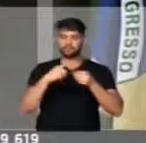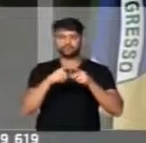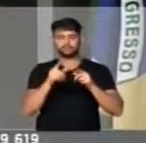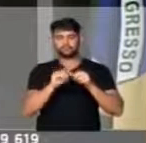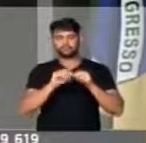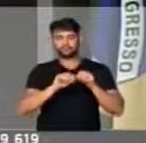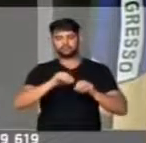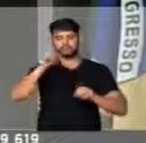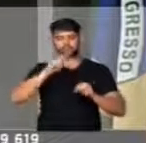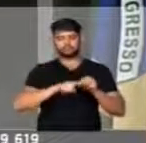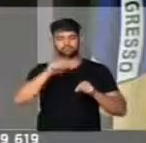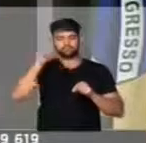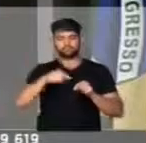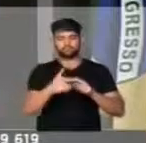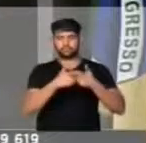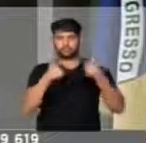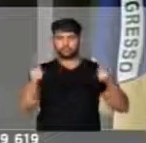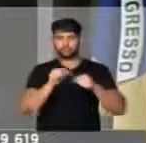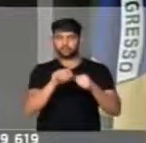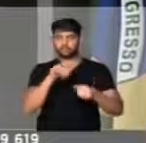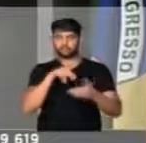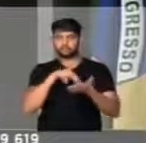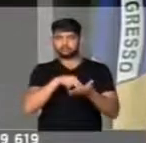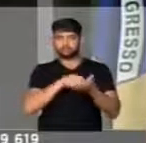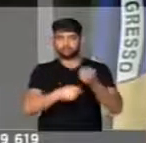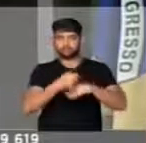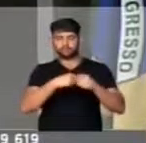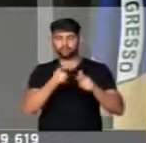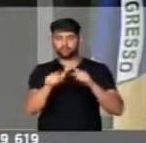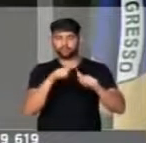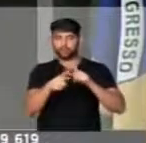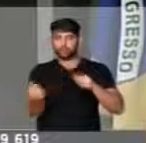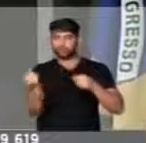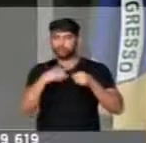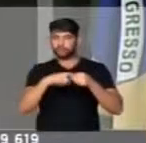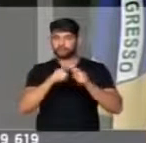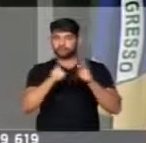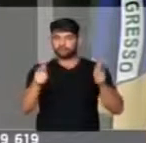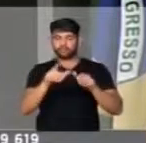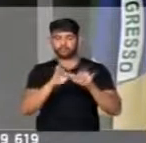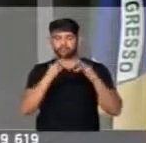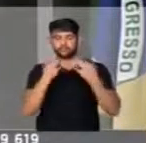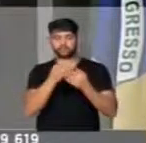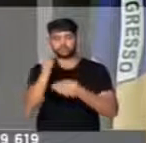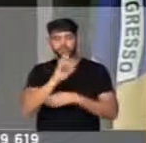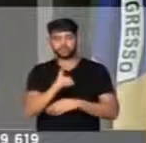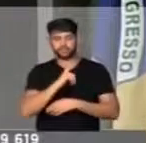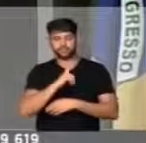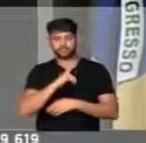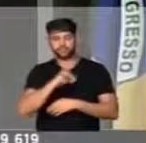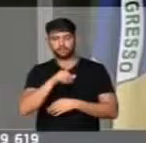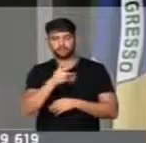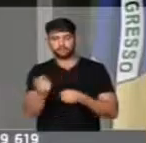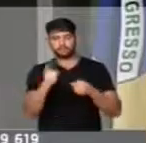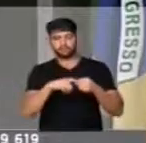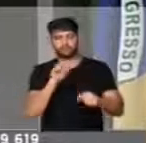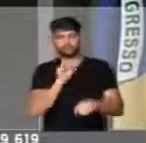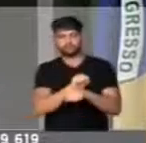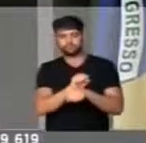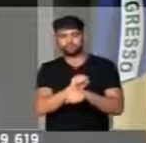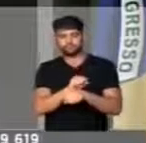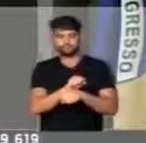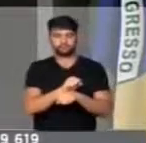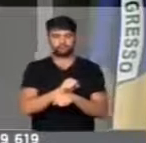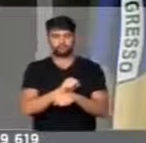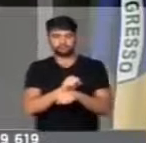gráfico do crescimento, estabilizar a economia, que os empregos possam voltar às famílias brasileiras, que a inflação possa ser contida,